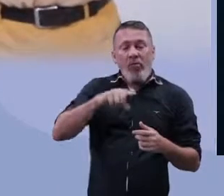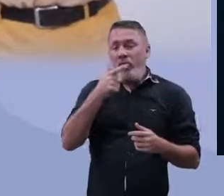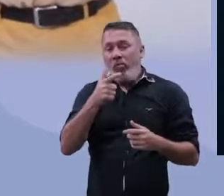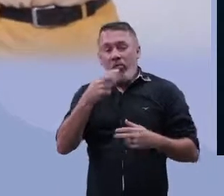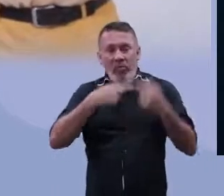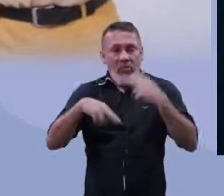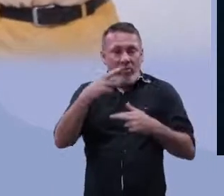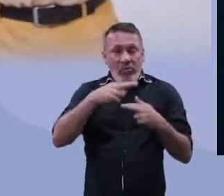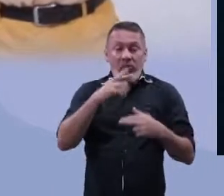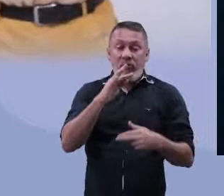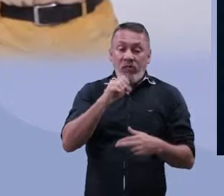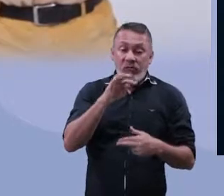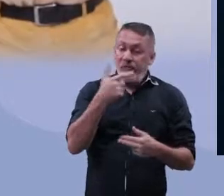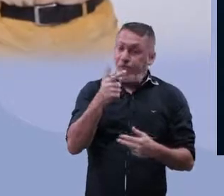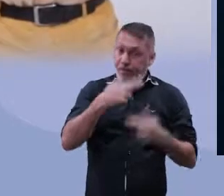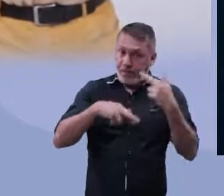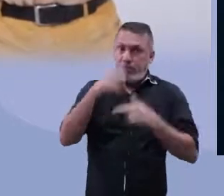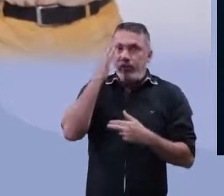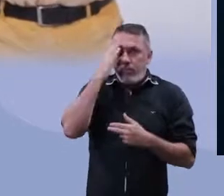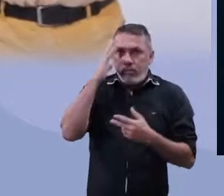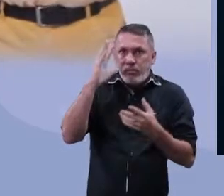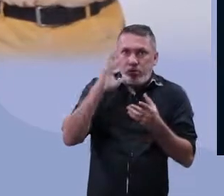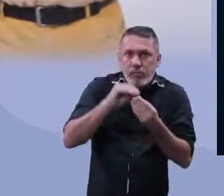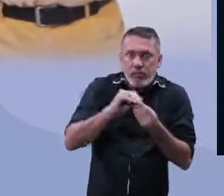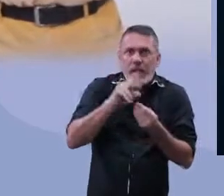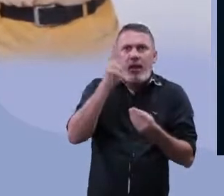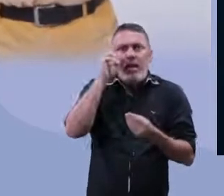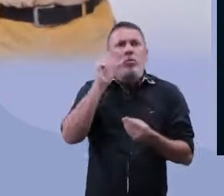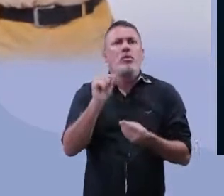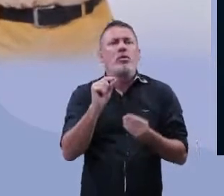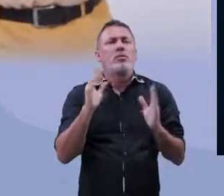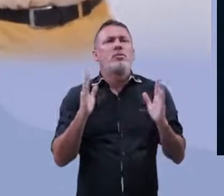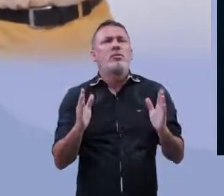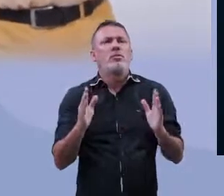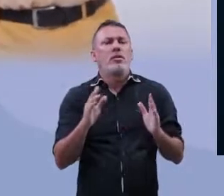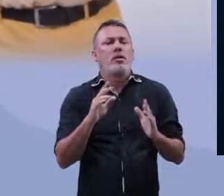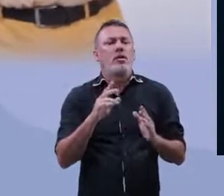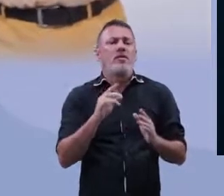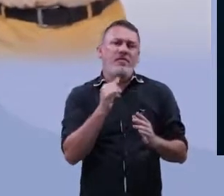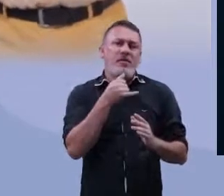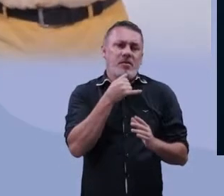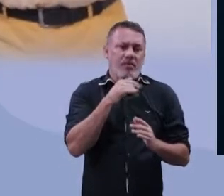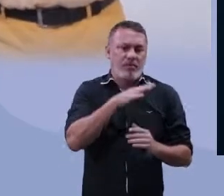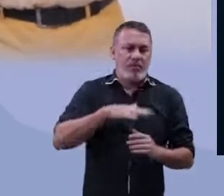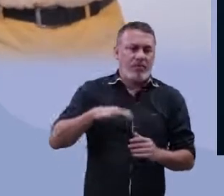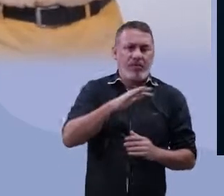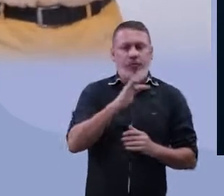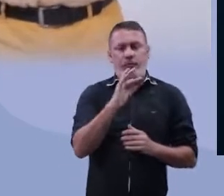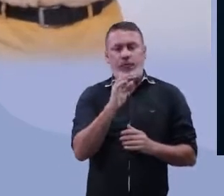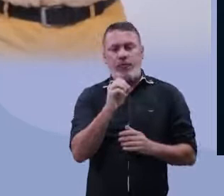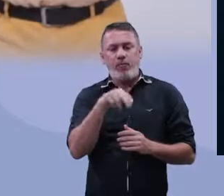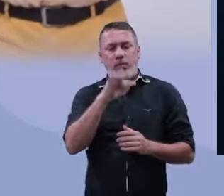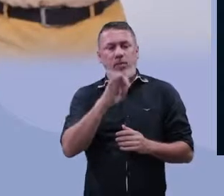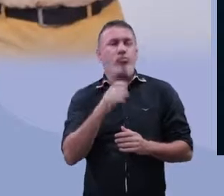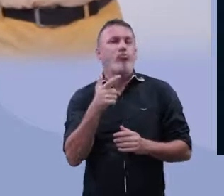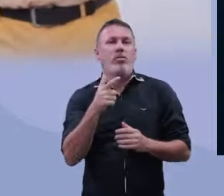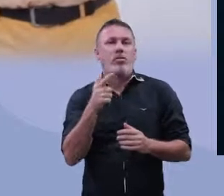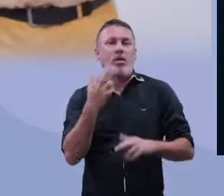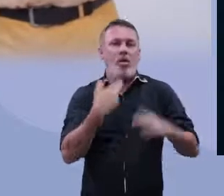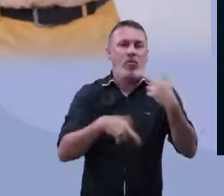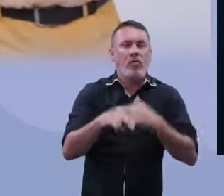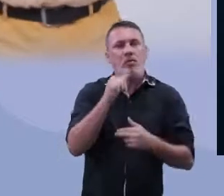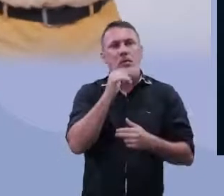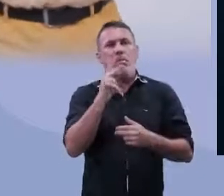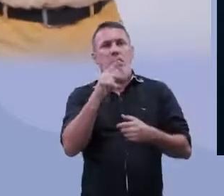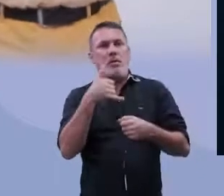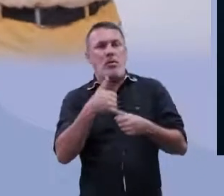não renováveis. Então, só relembrando, infelizmente, essas fontes não renováveis, como, por exemplo, o